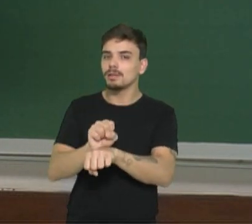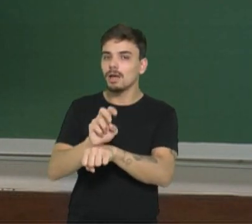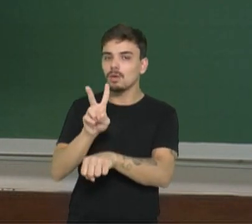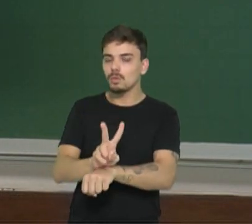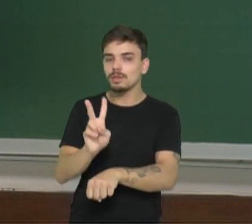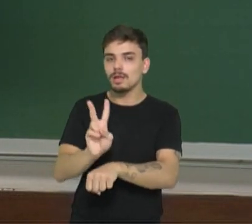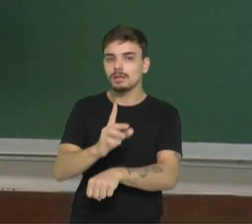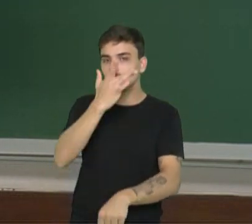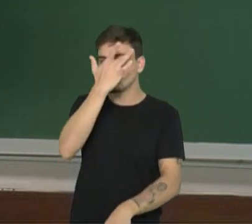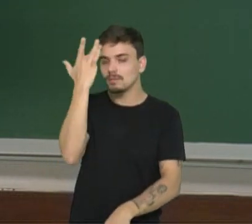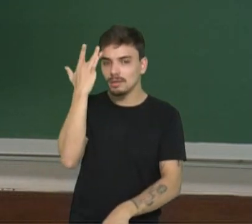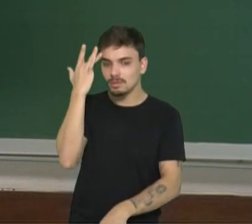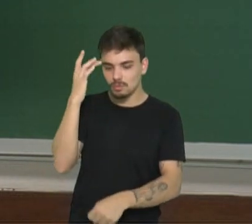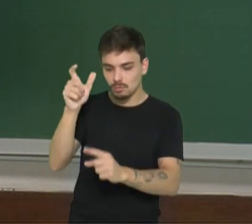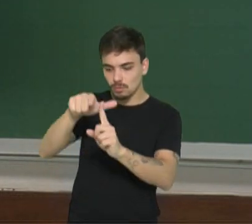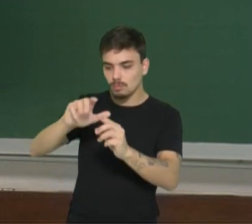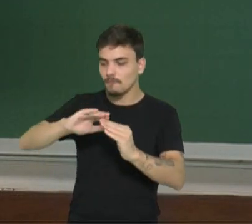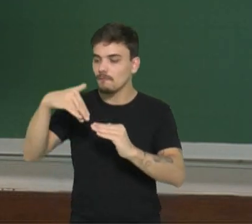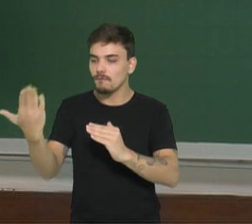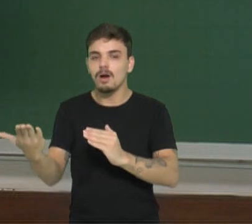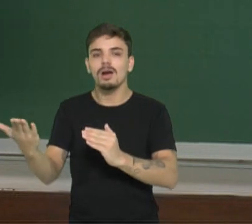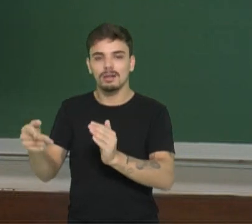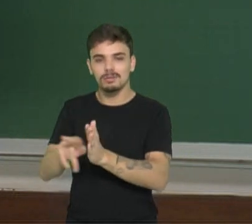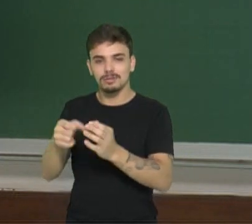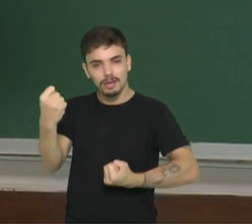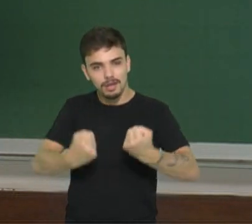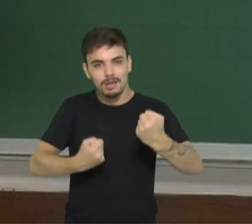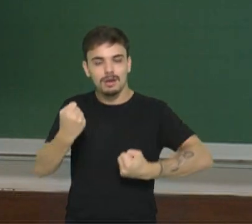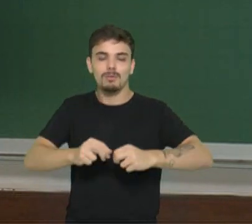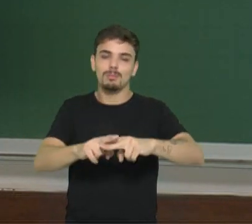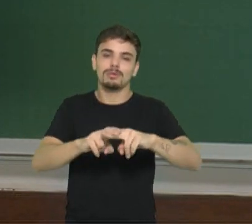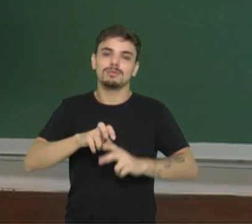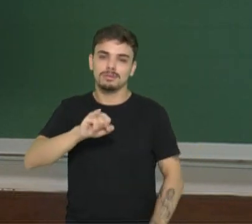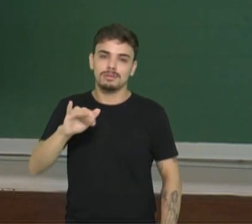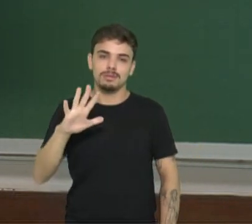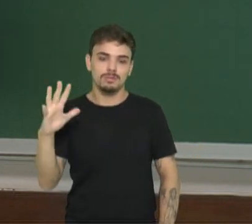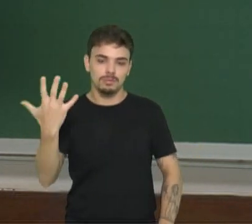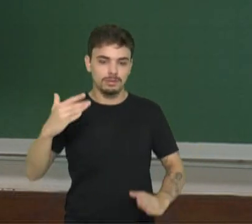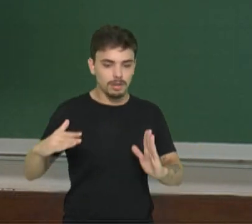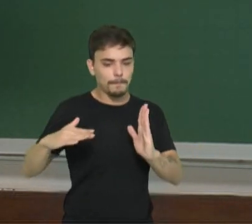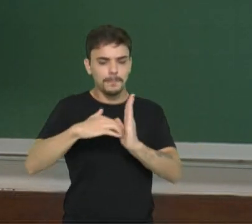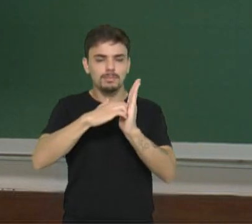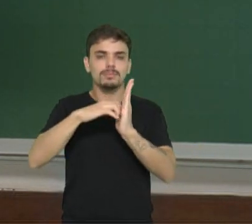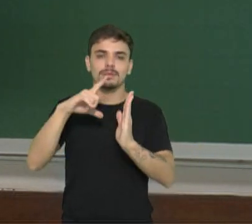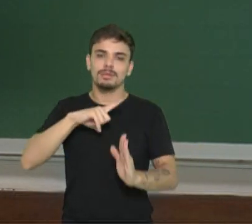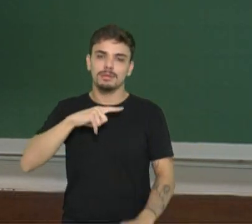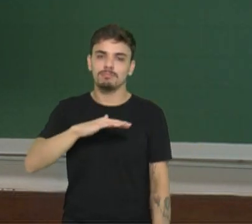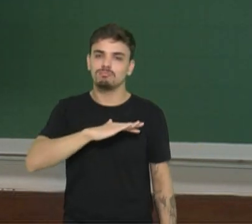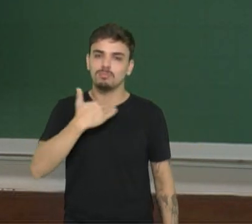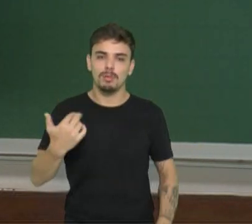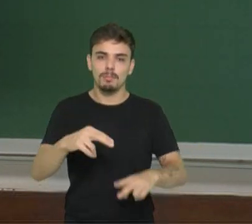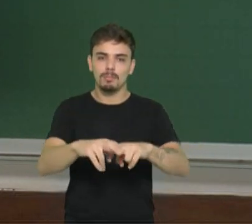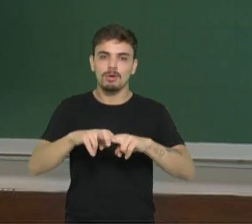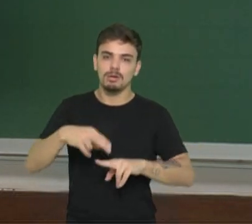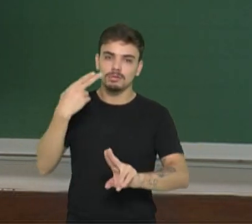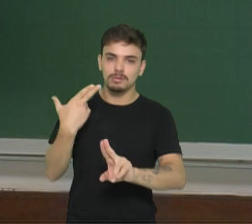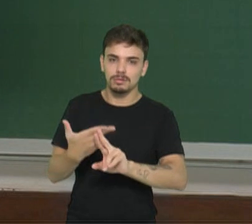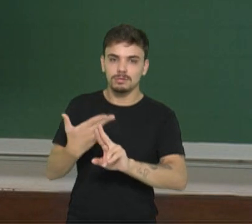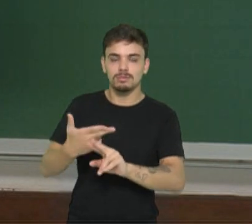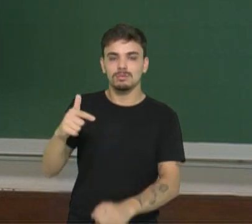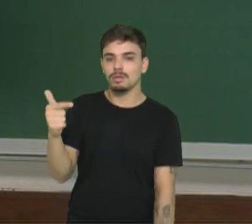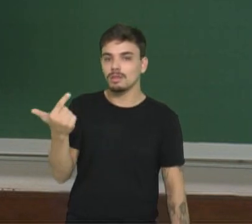ejetado, às vezes, até para fora do veículo. Então, muitos acidentes, né, acabam tendo morte pela falta do uso